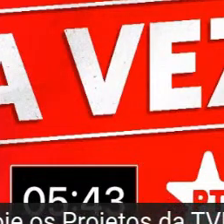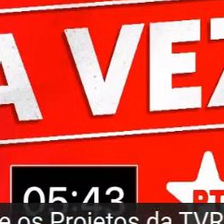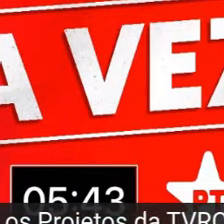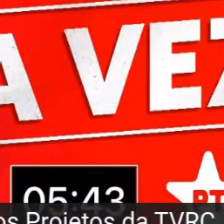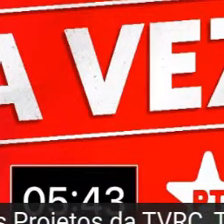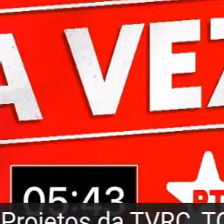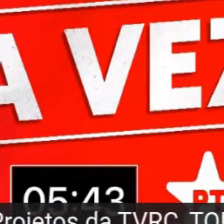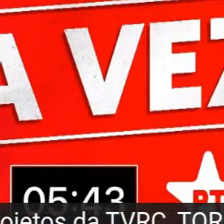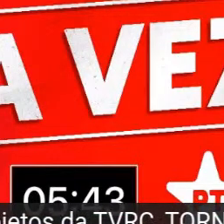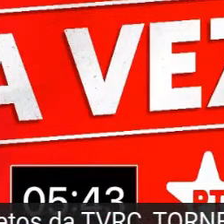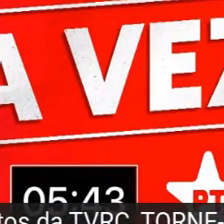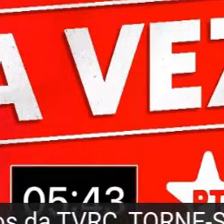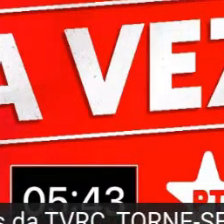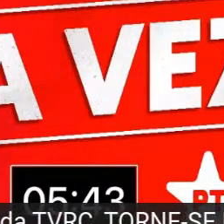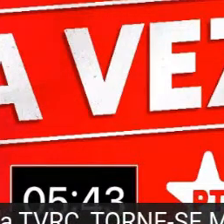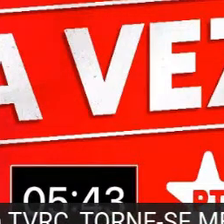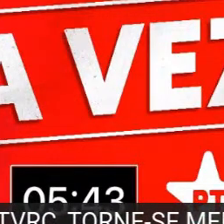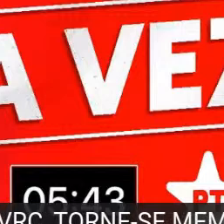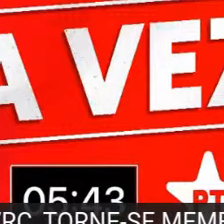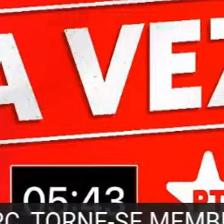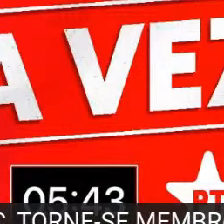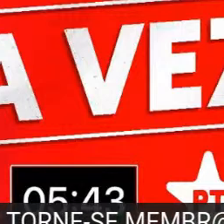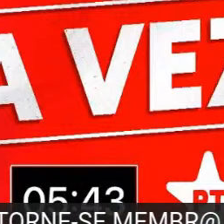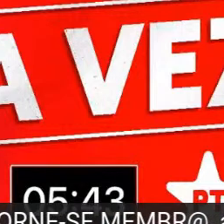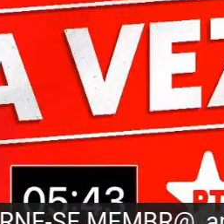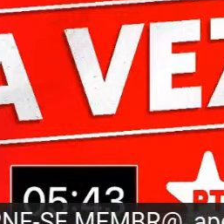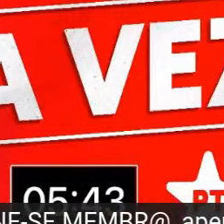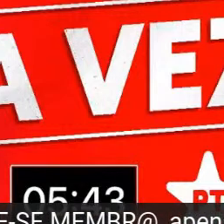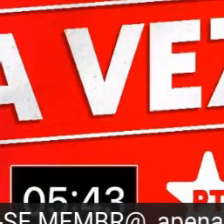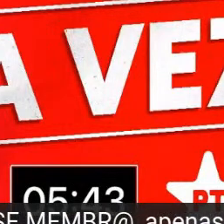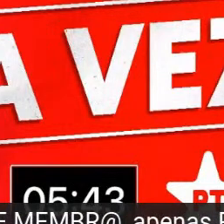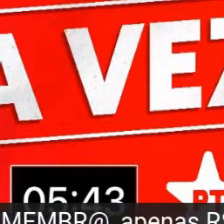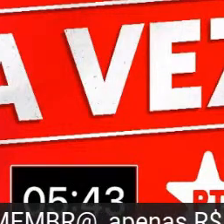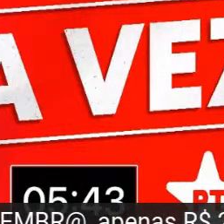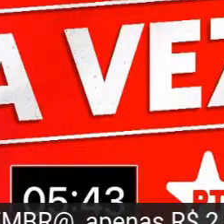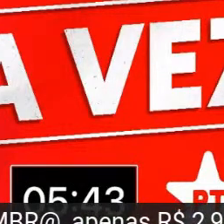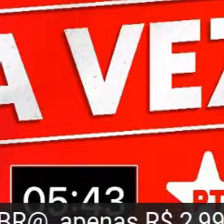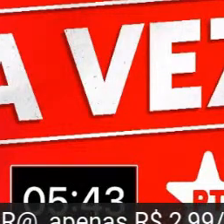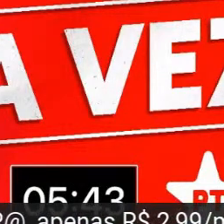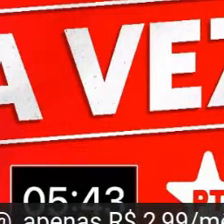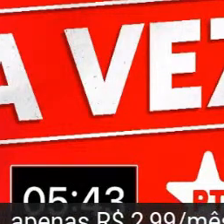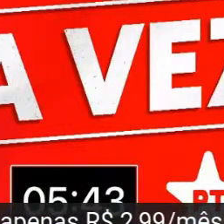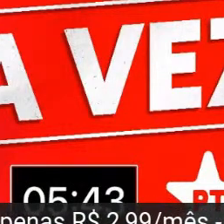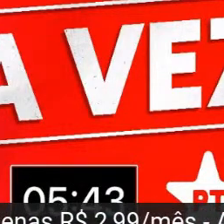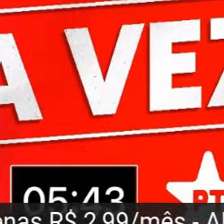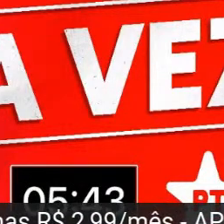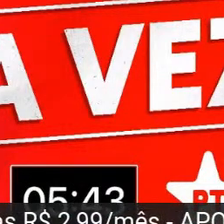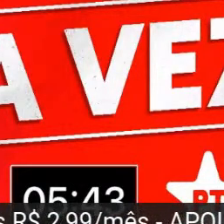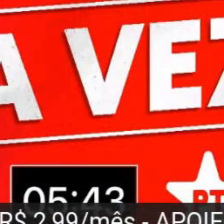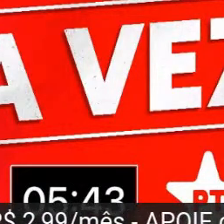Sei que tá difícil, desse jeito não dá pra